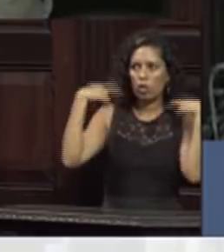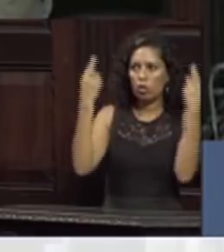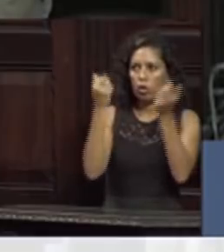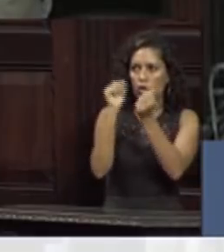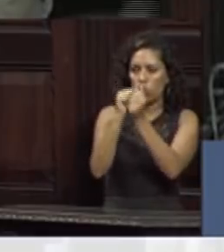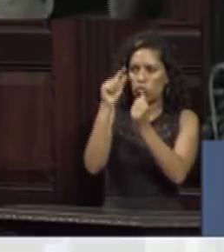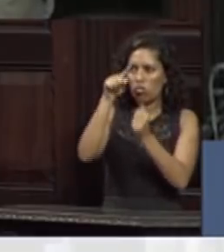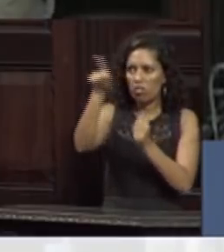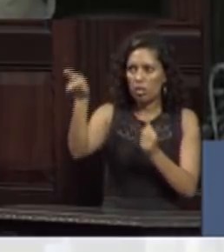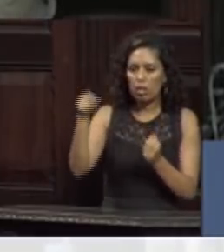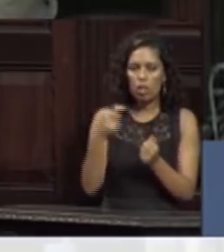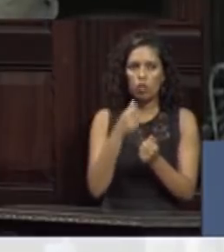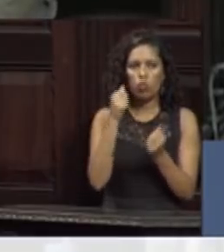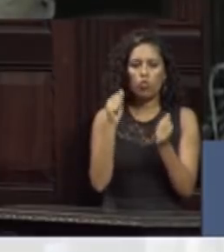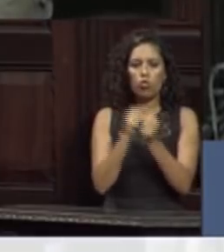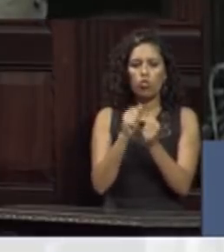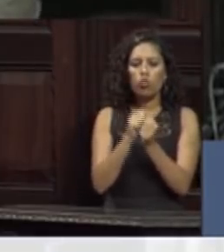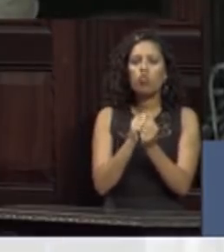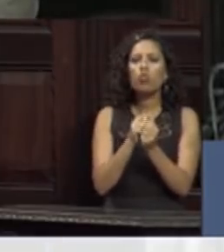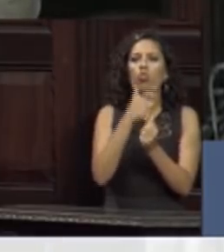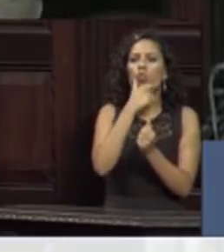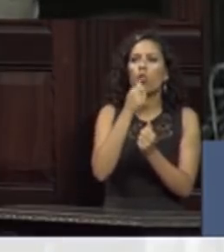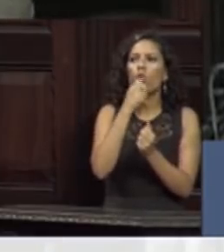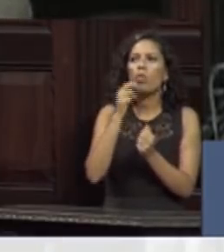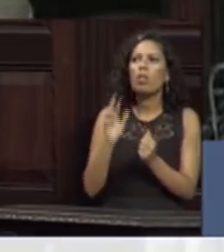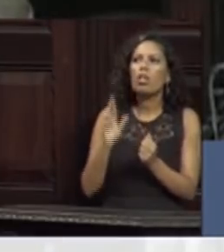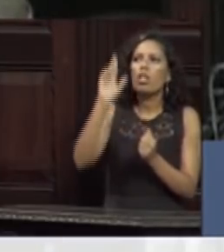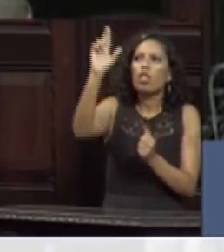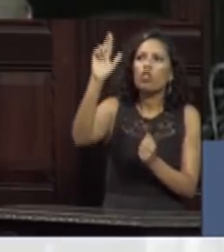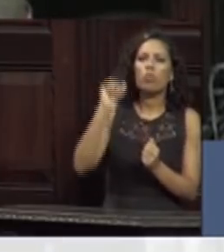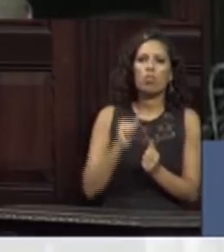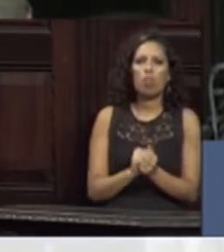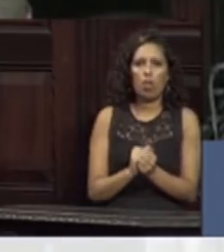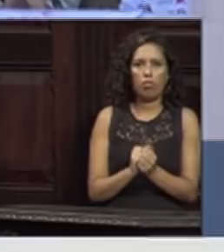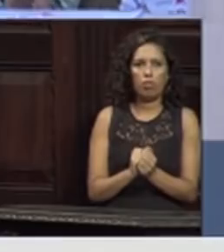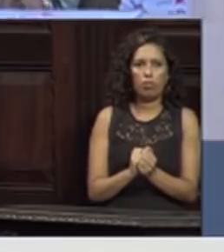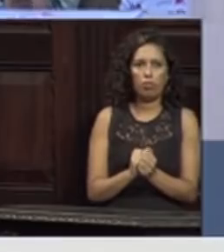Maia, 12 horas de sábado. Mas